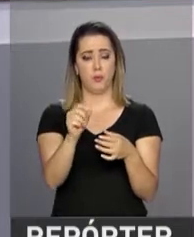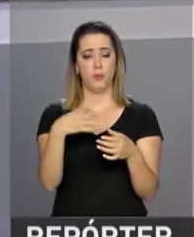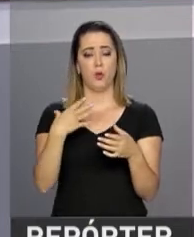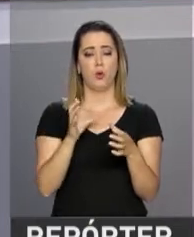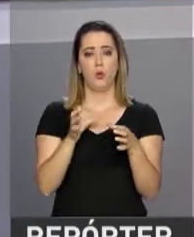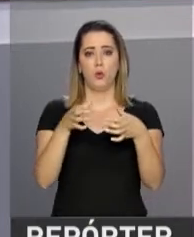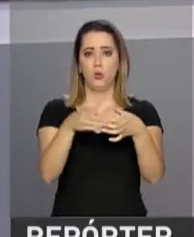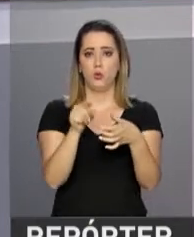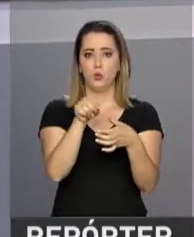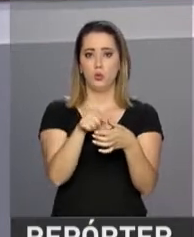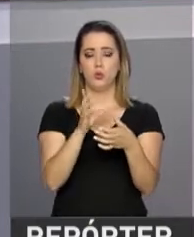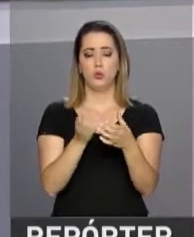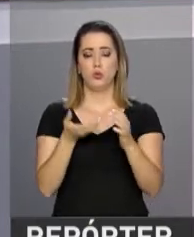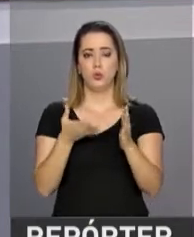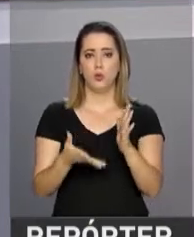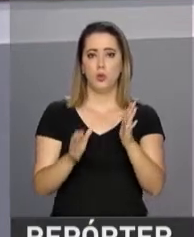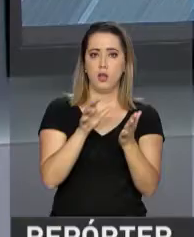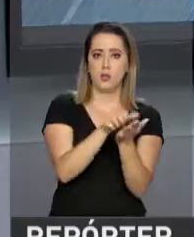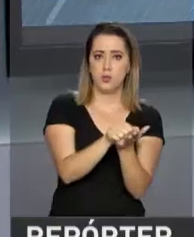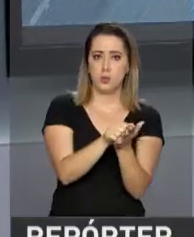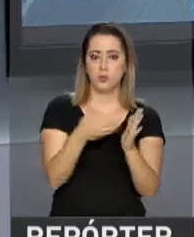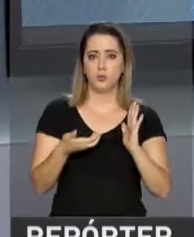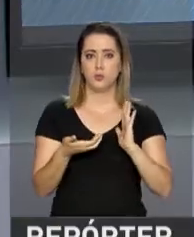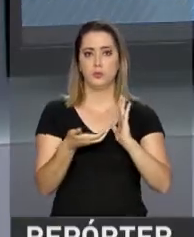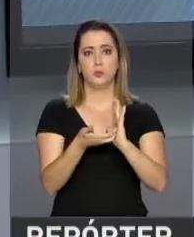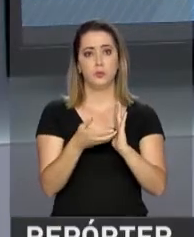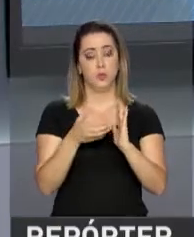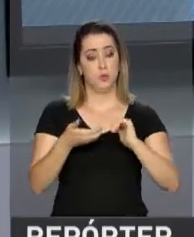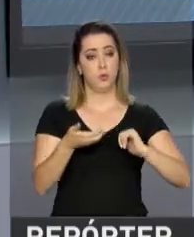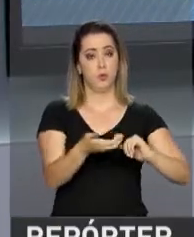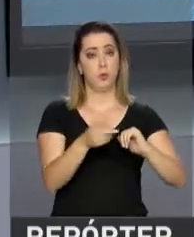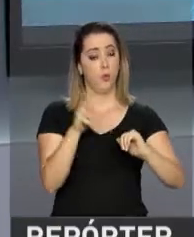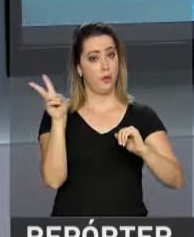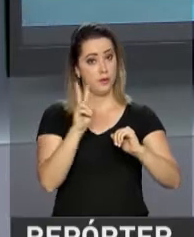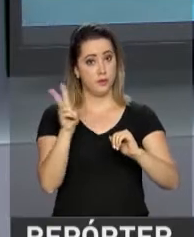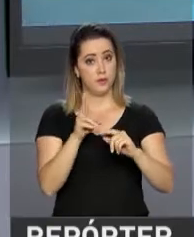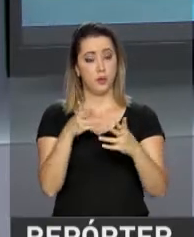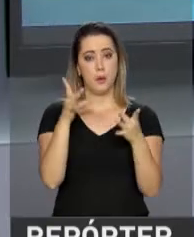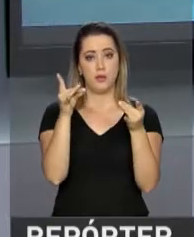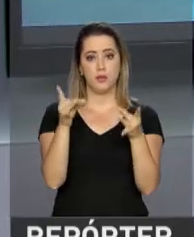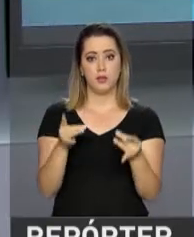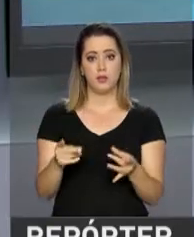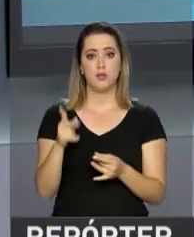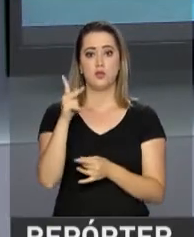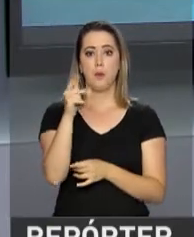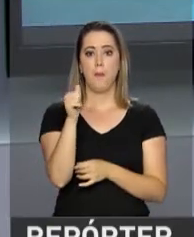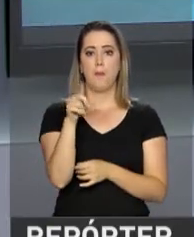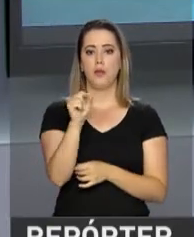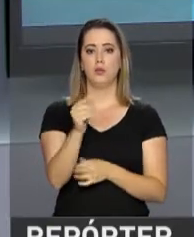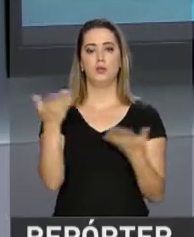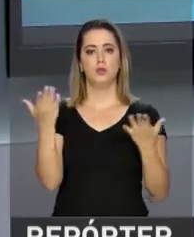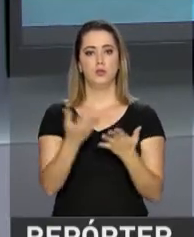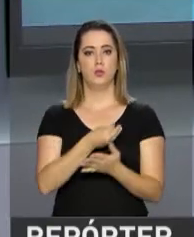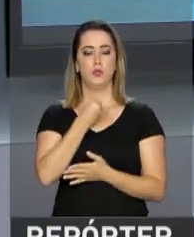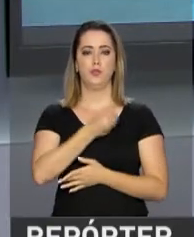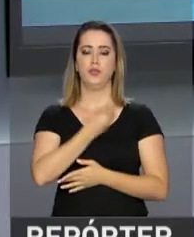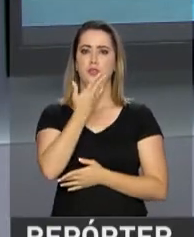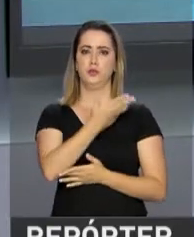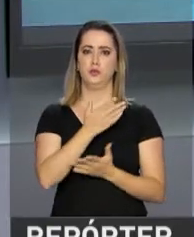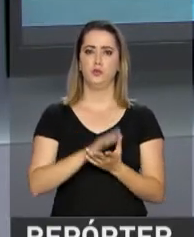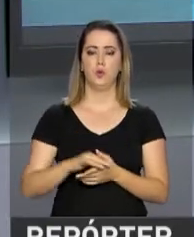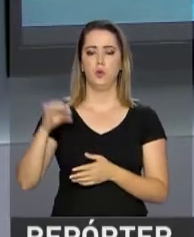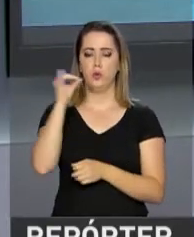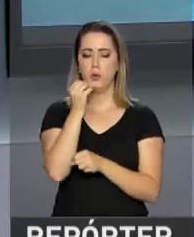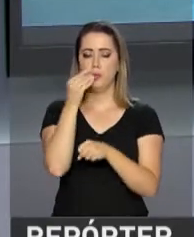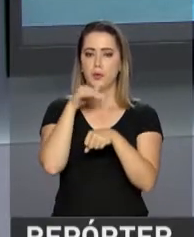do congresso venezuelano o repórter paulo la sálvia tem os detalhes sobre esse assunto ao vivo lá paulo o volante mais